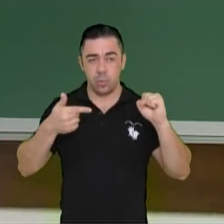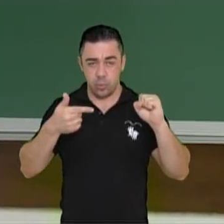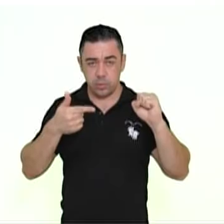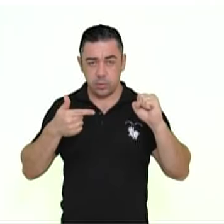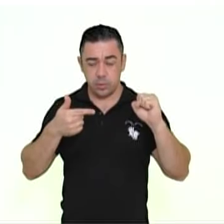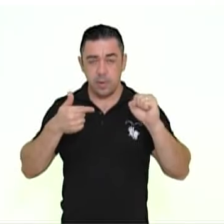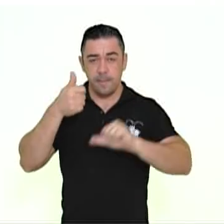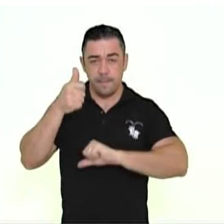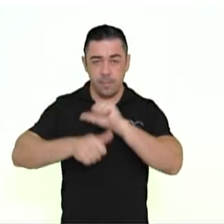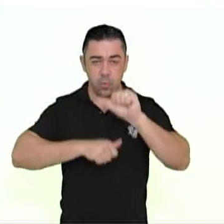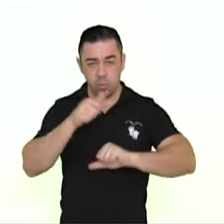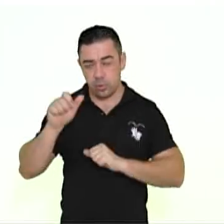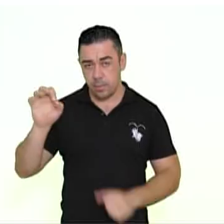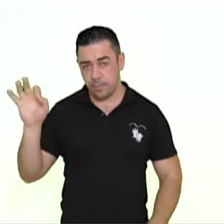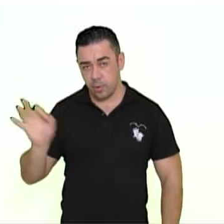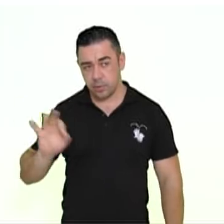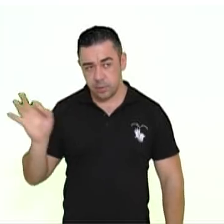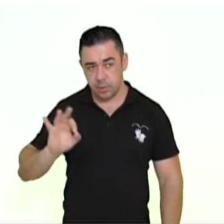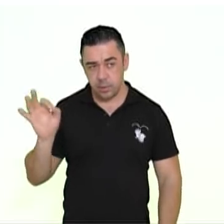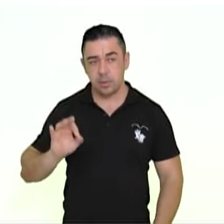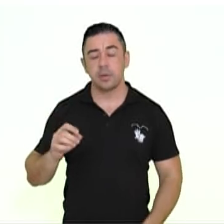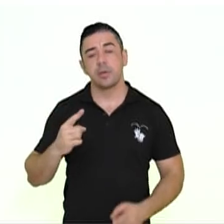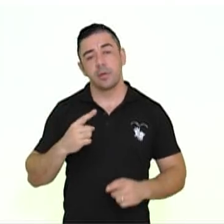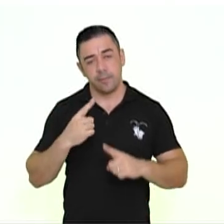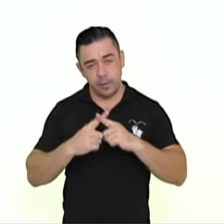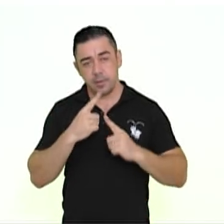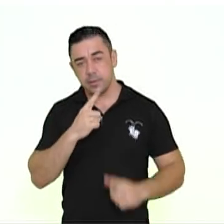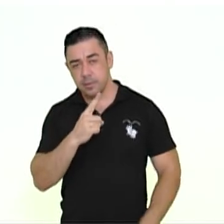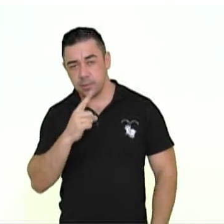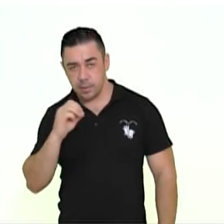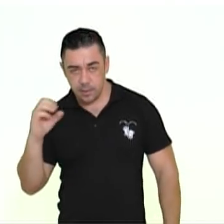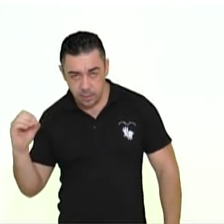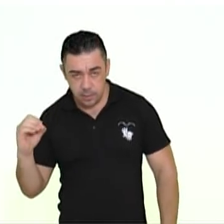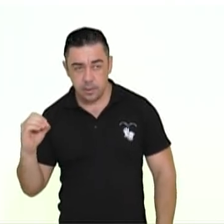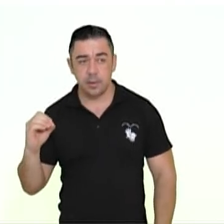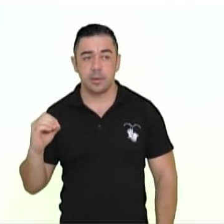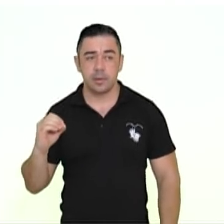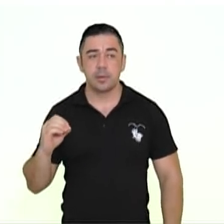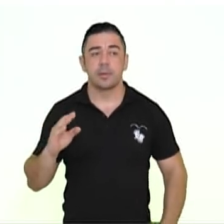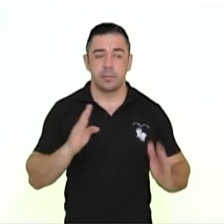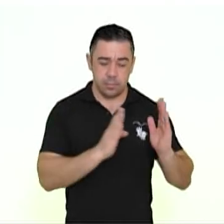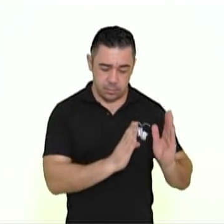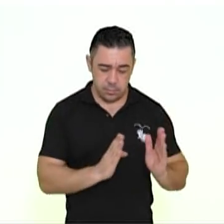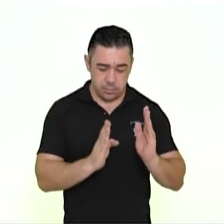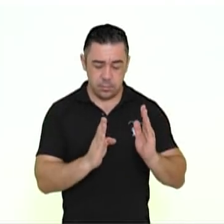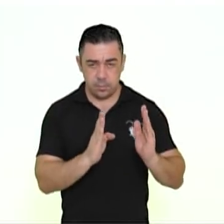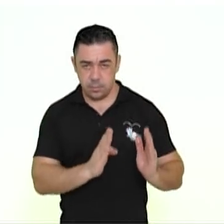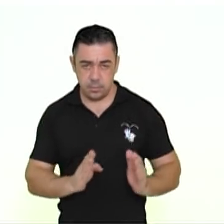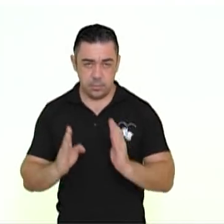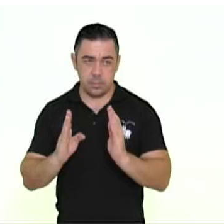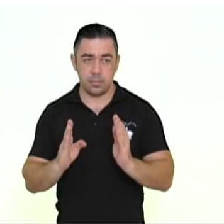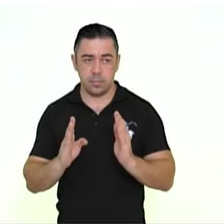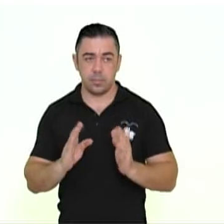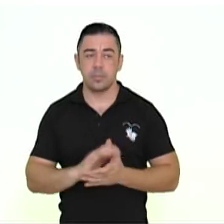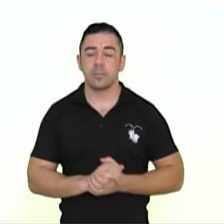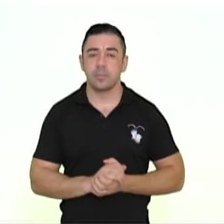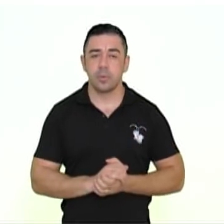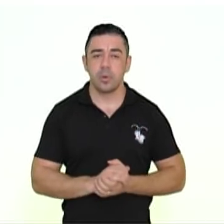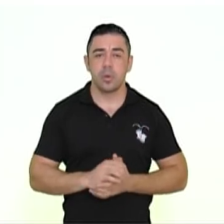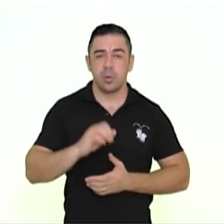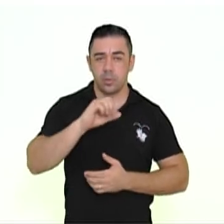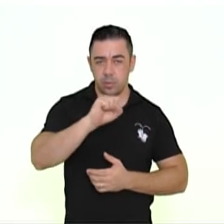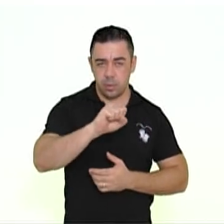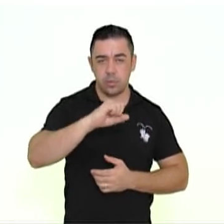8,912. Para transformar em porcentagem, multiplicou por 100. Vírgula andou para a direita 2 casas, ficou parada